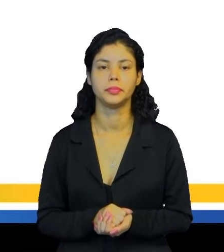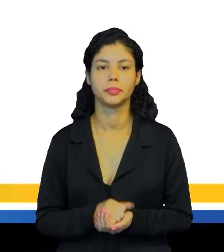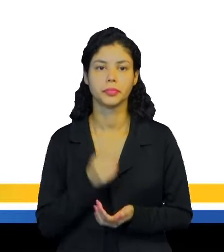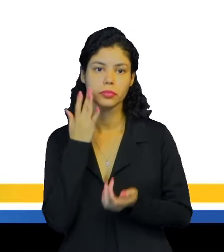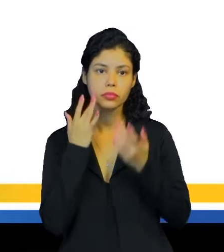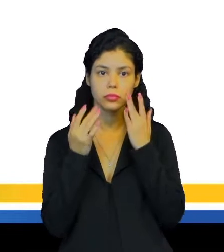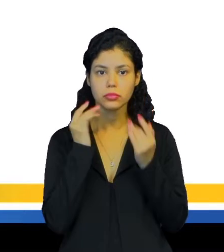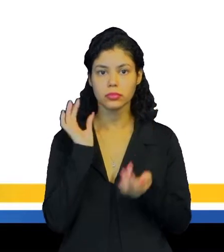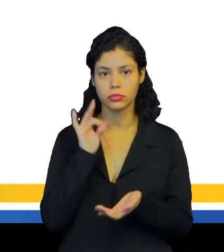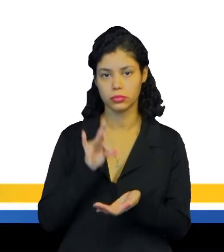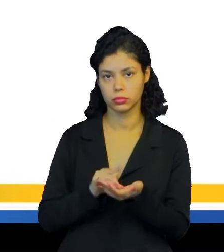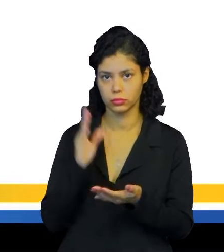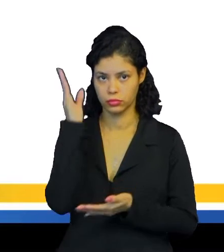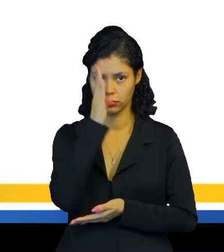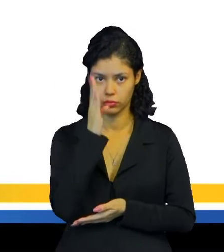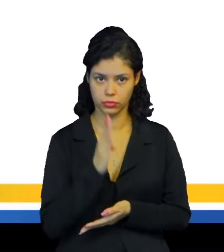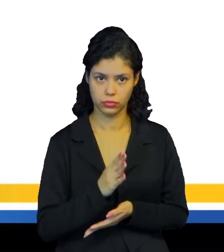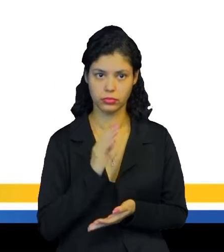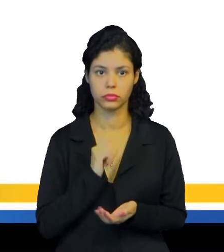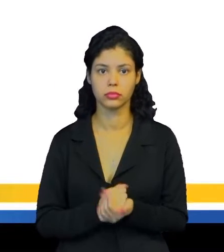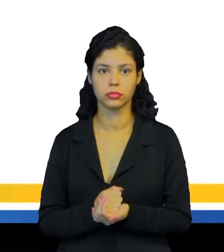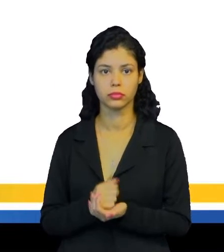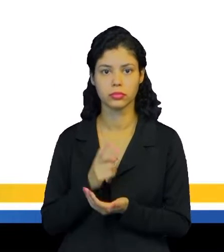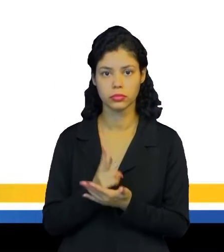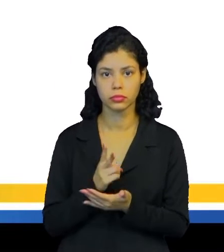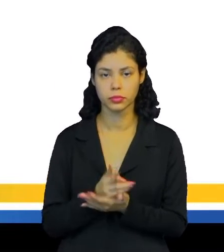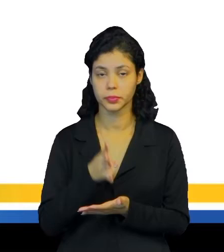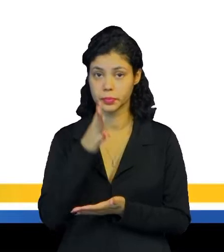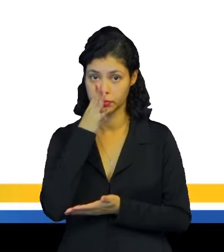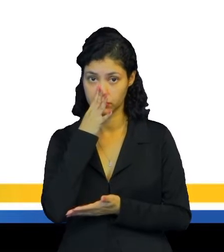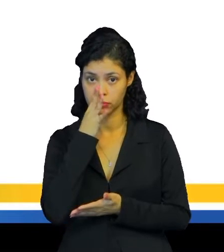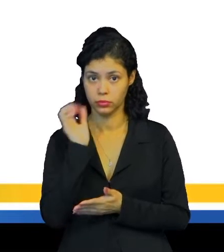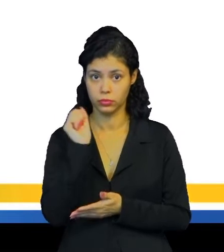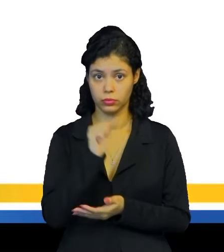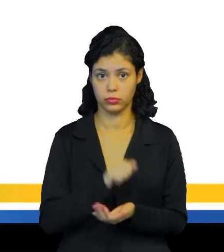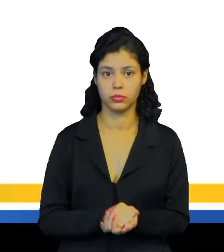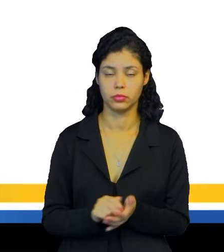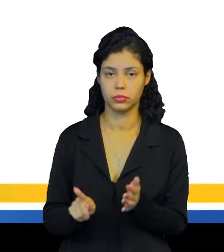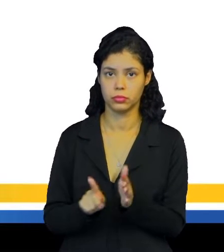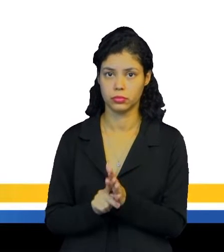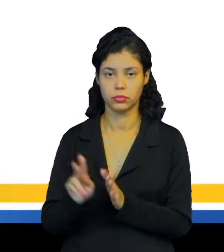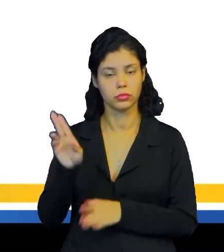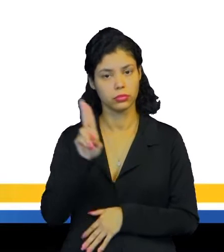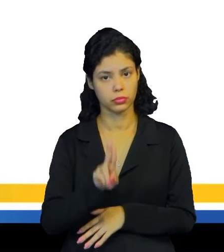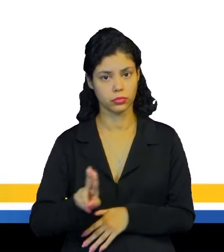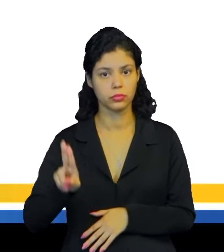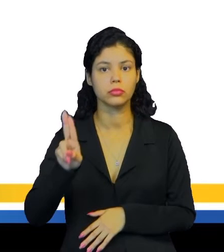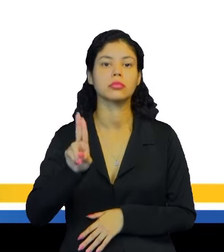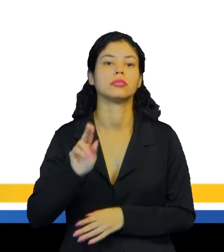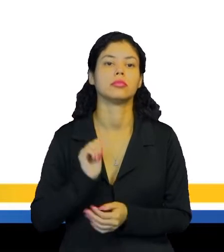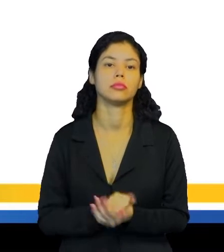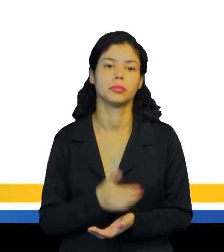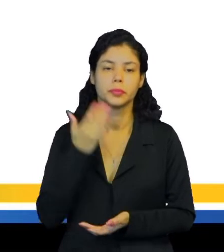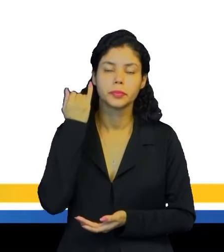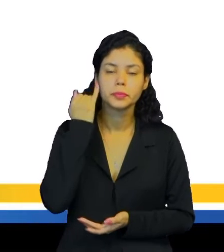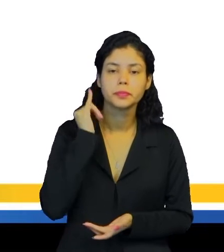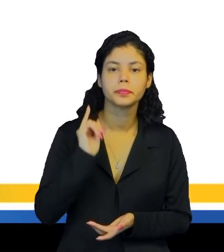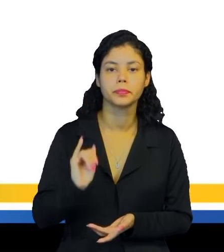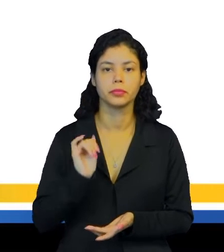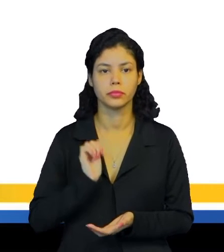O teatro realista brasileiro, da mesma forma, é inspirado no teatro realista europeu, né? Então aí nós temos a ideia